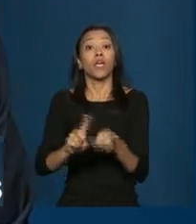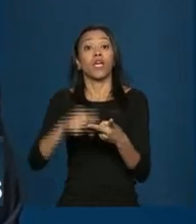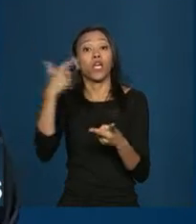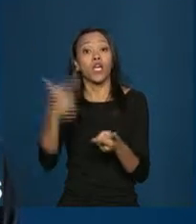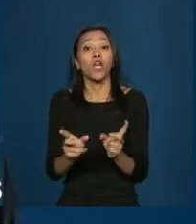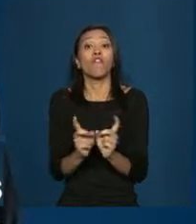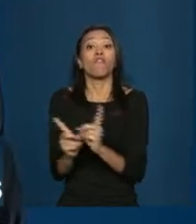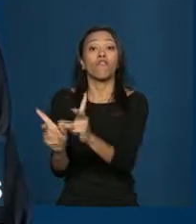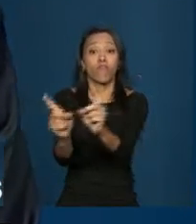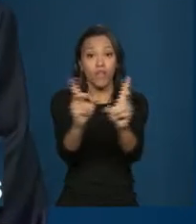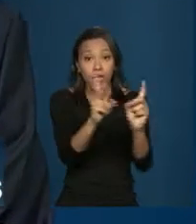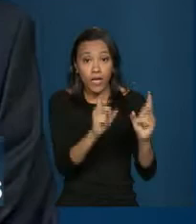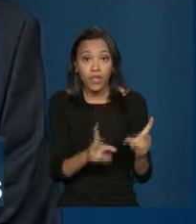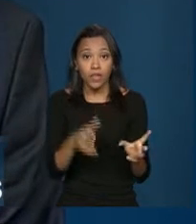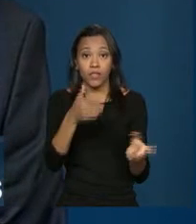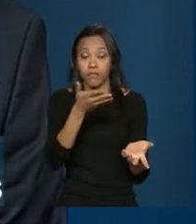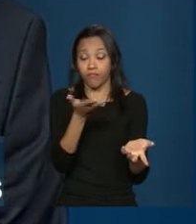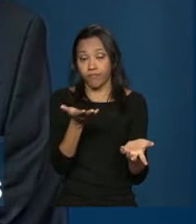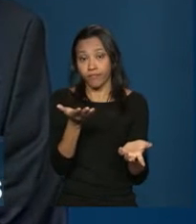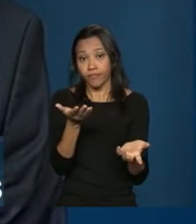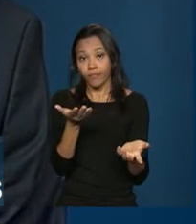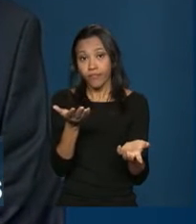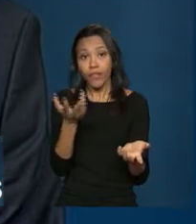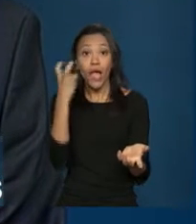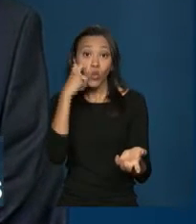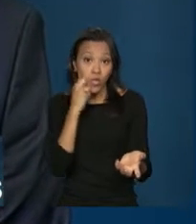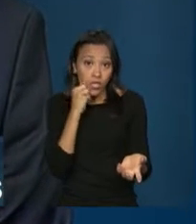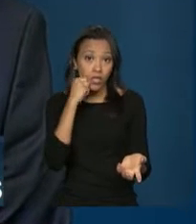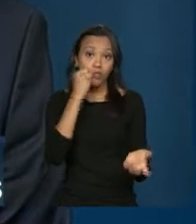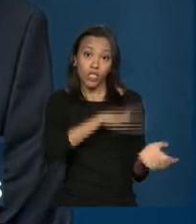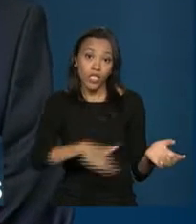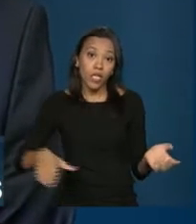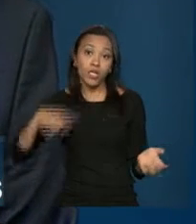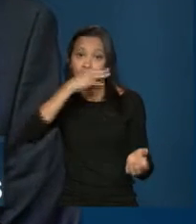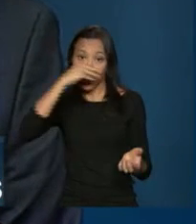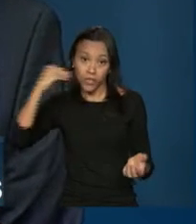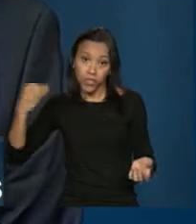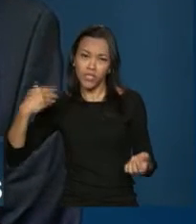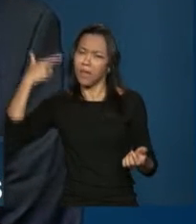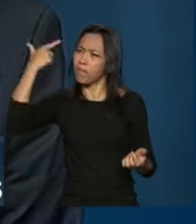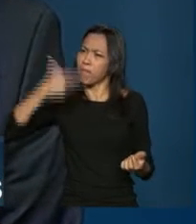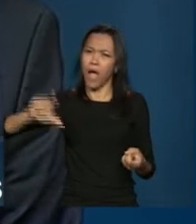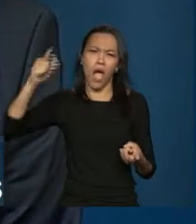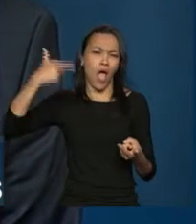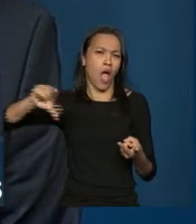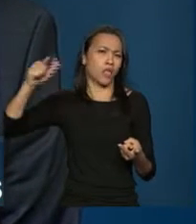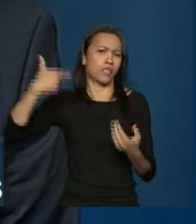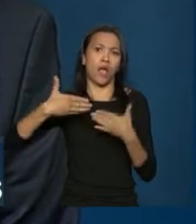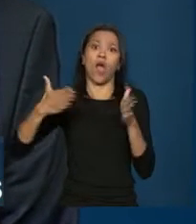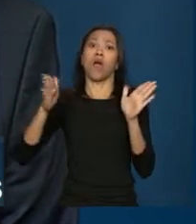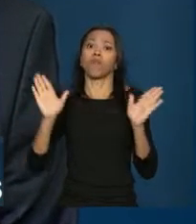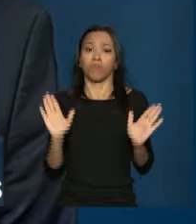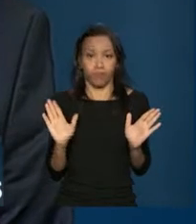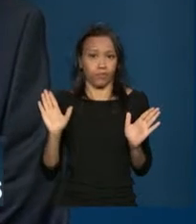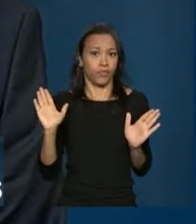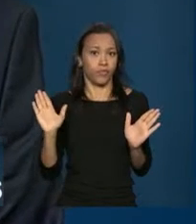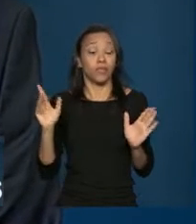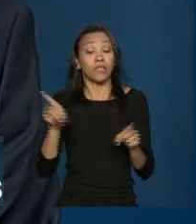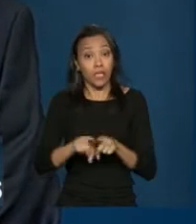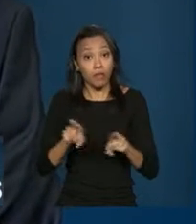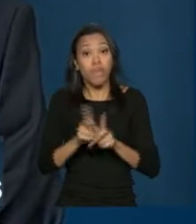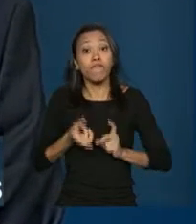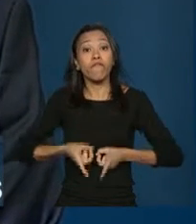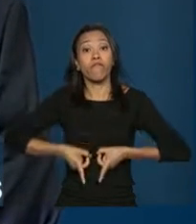comércio e adoções ilegais de crianças e adolescentes, abrange modalidades de tráfico